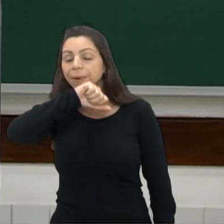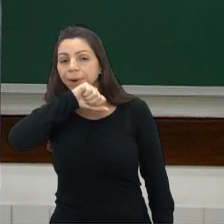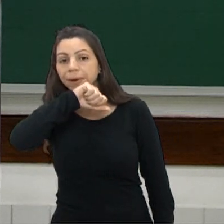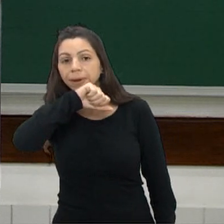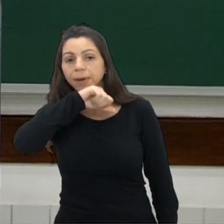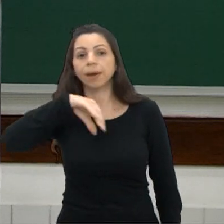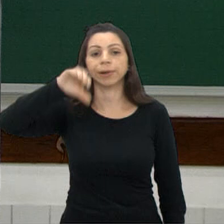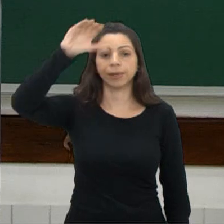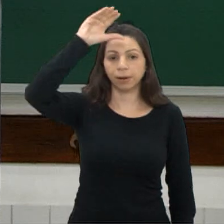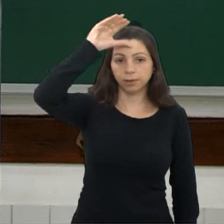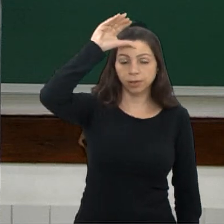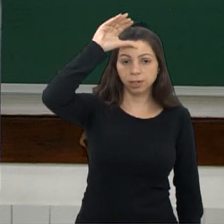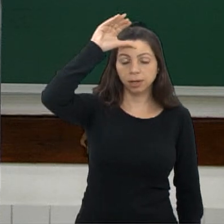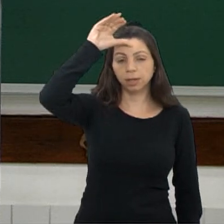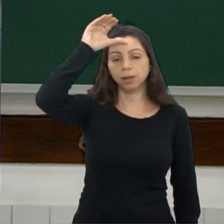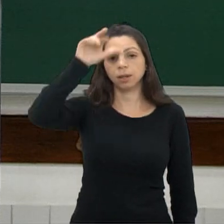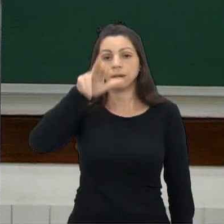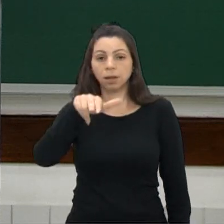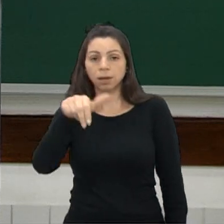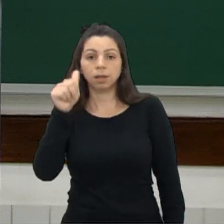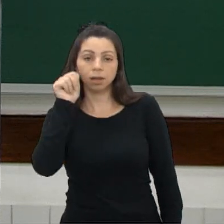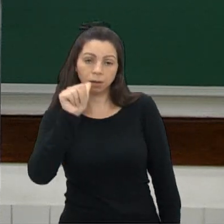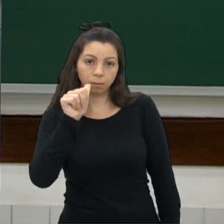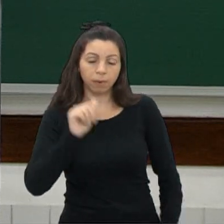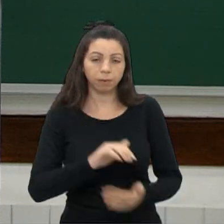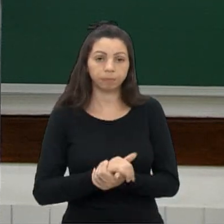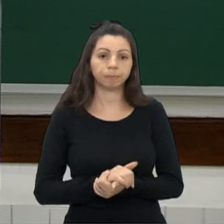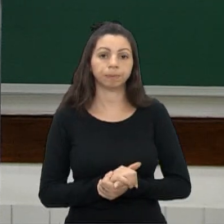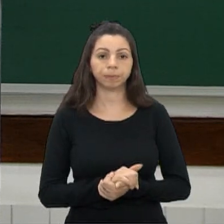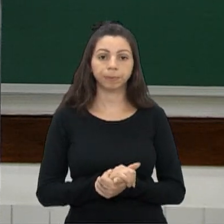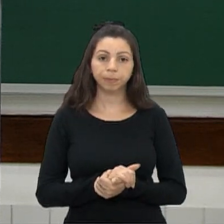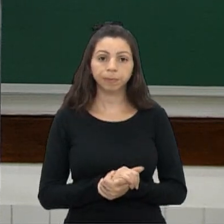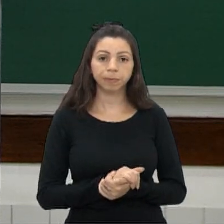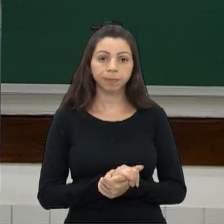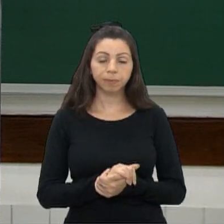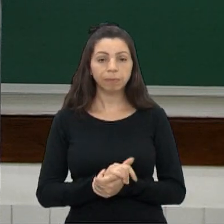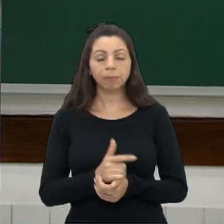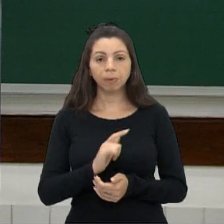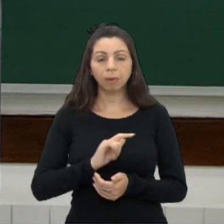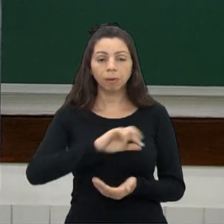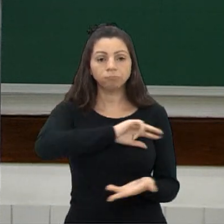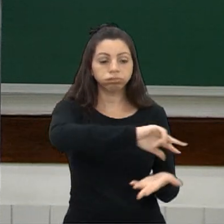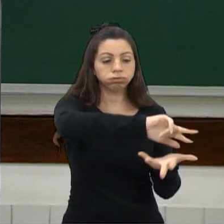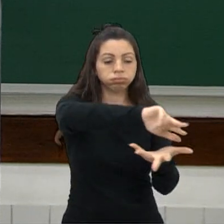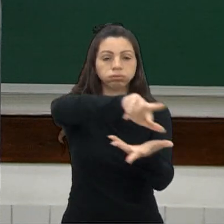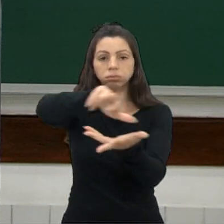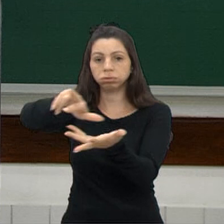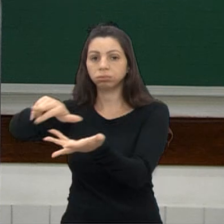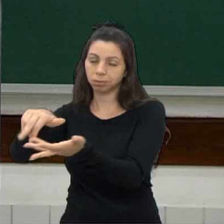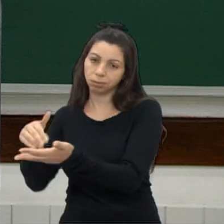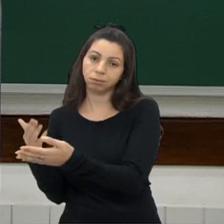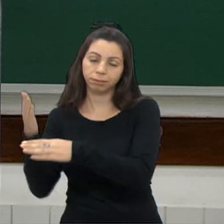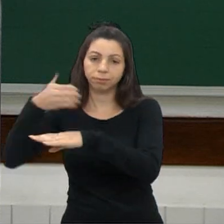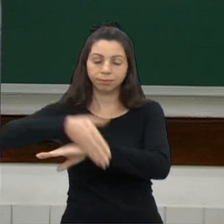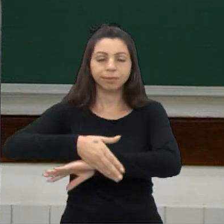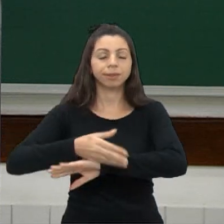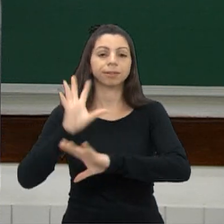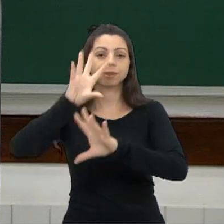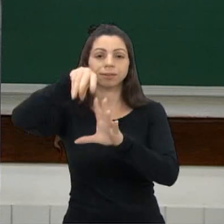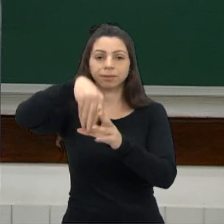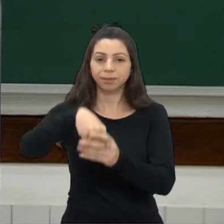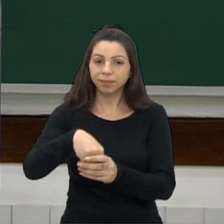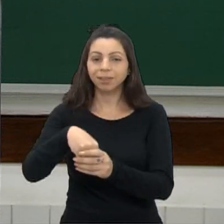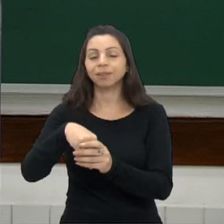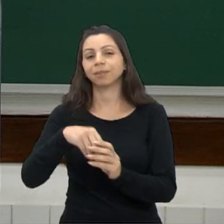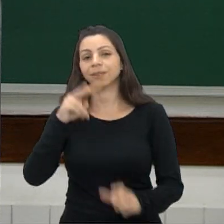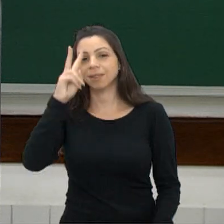esses personagens. Recordou de todos eles? Todos eles tiveram uma certa participação na história, mesmo que